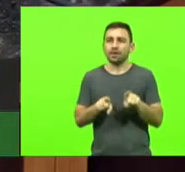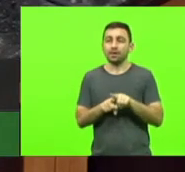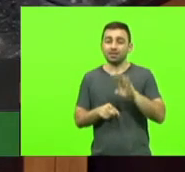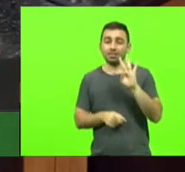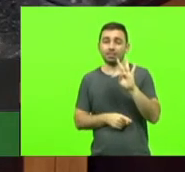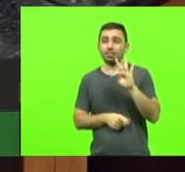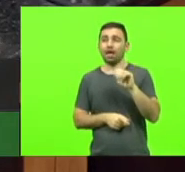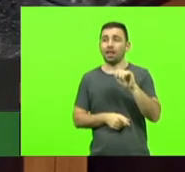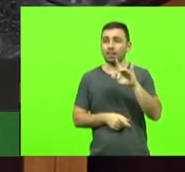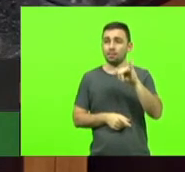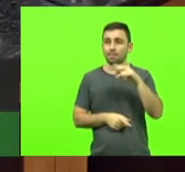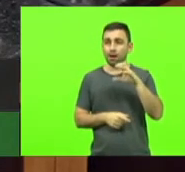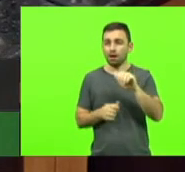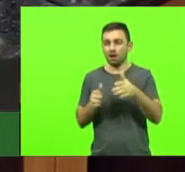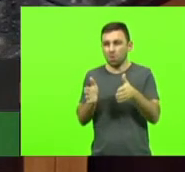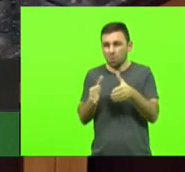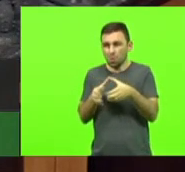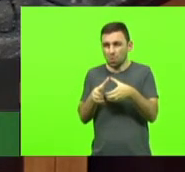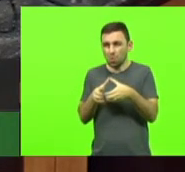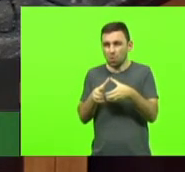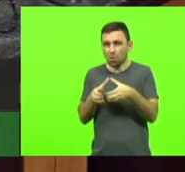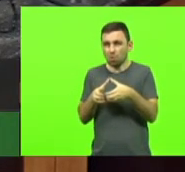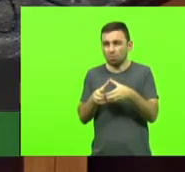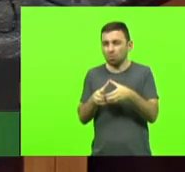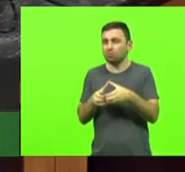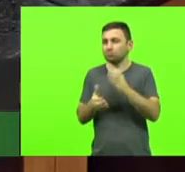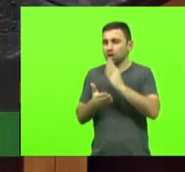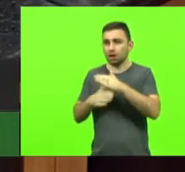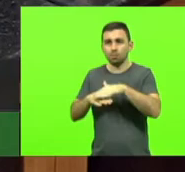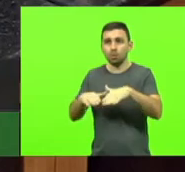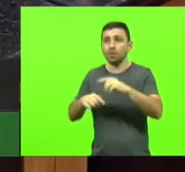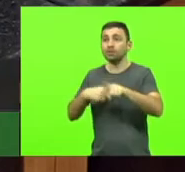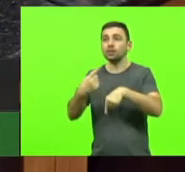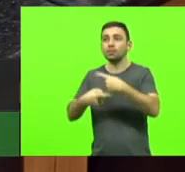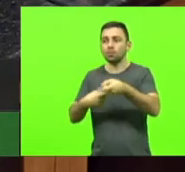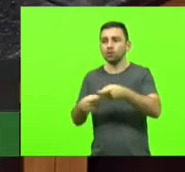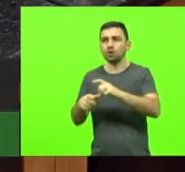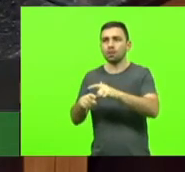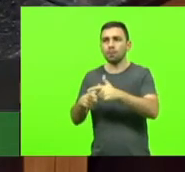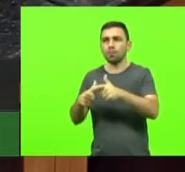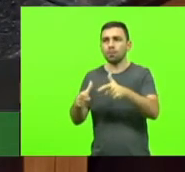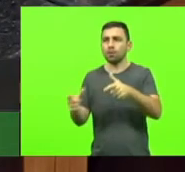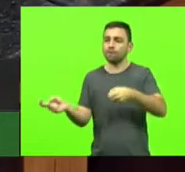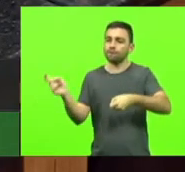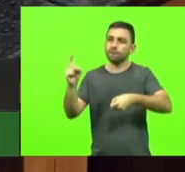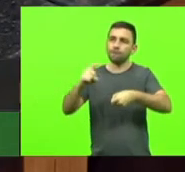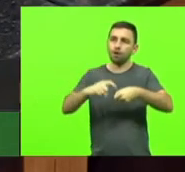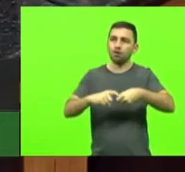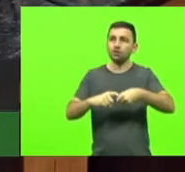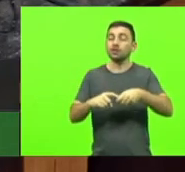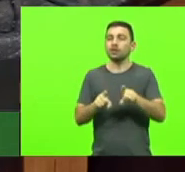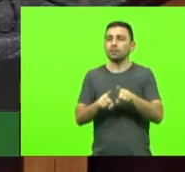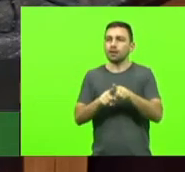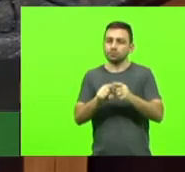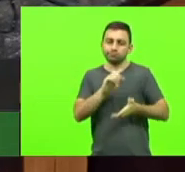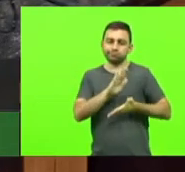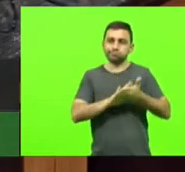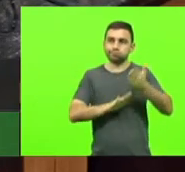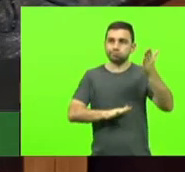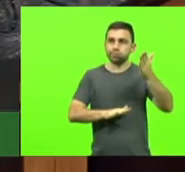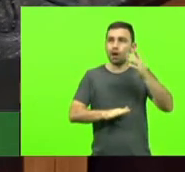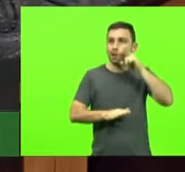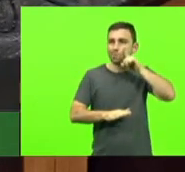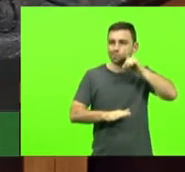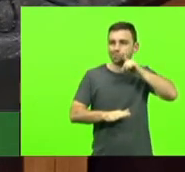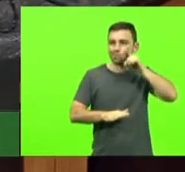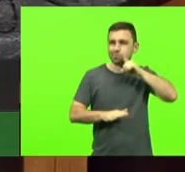E eles voltaram aos poucos, reconquistando cidades estratégicas, e com a saída das tropas americanas, que já estavam